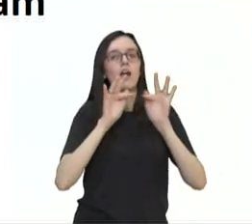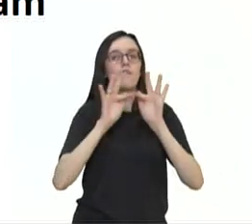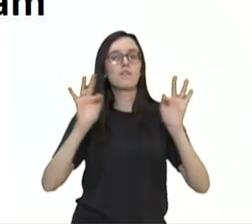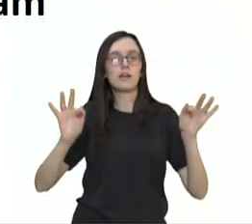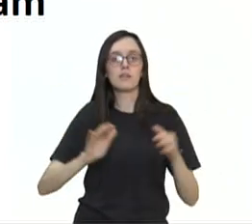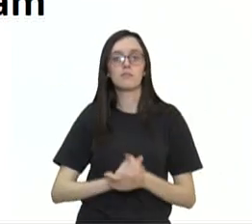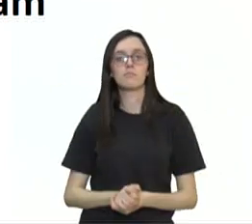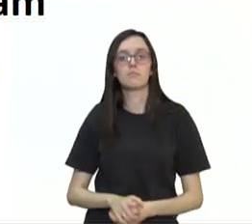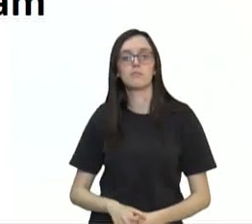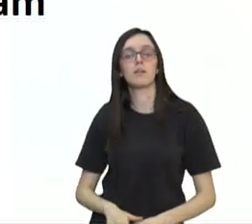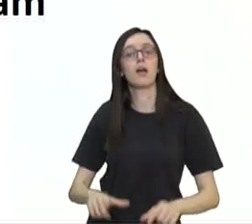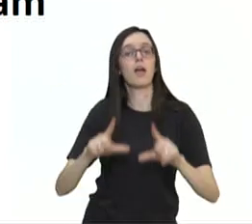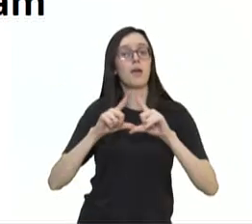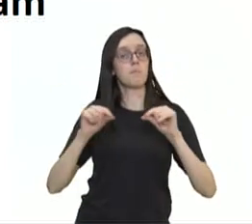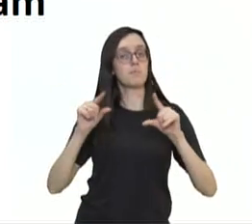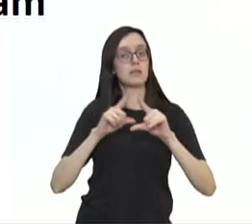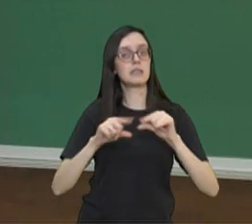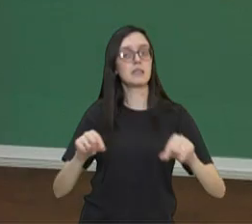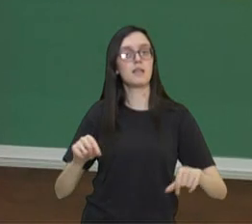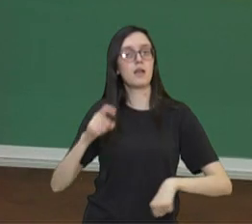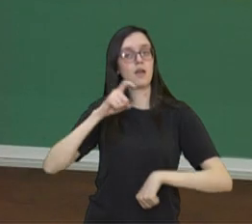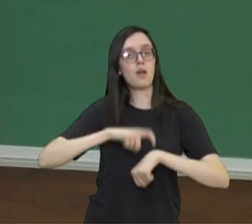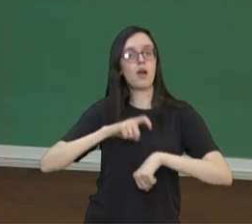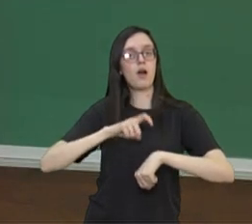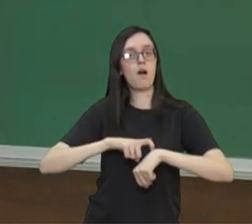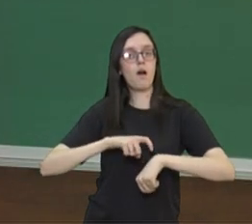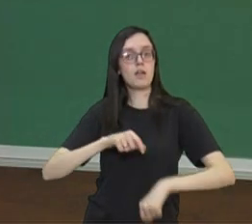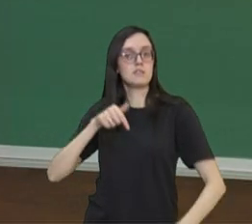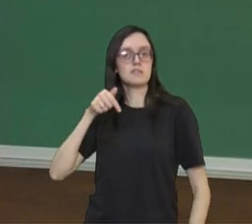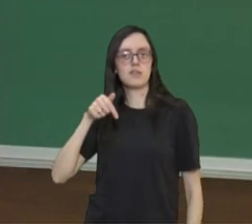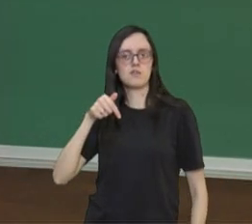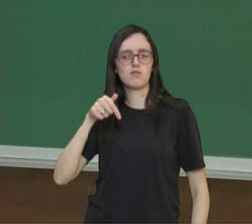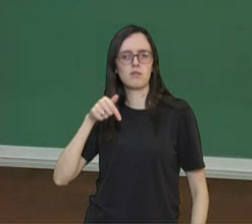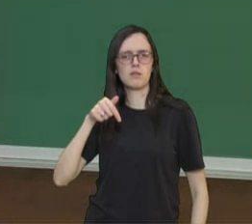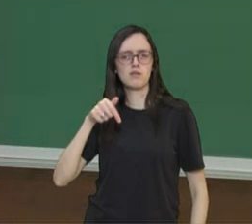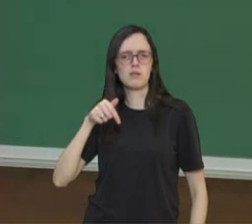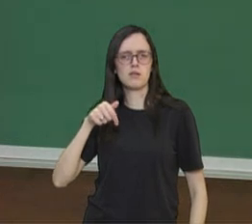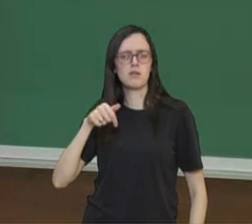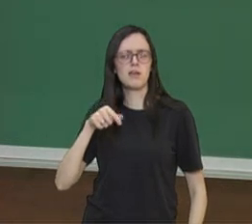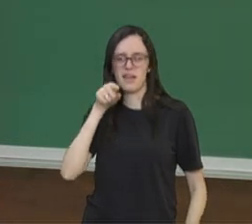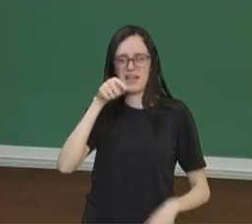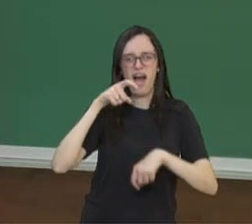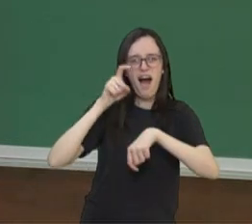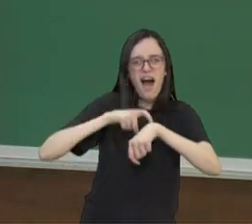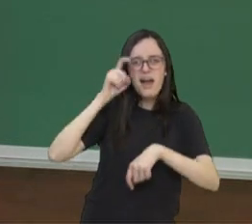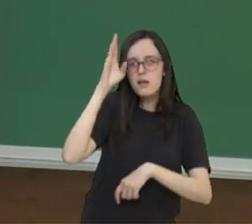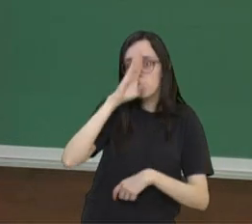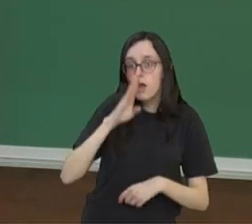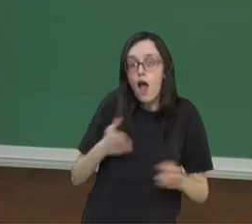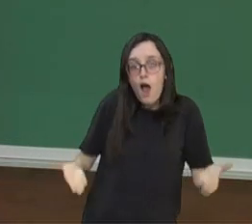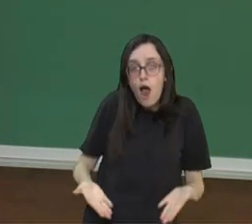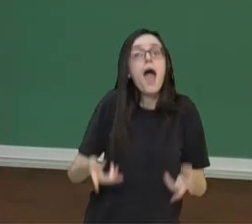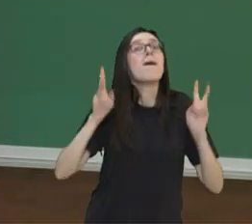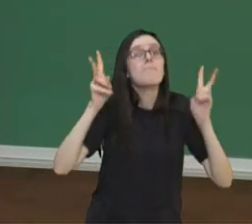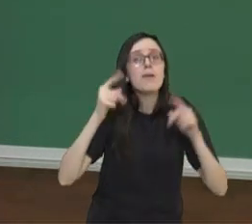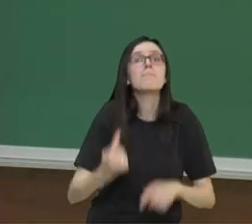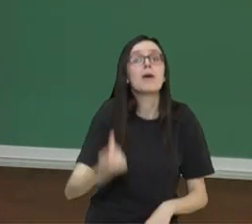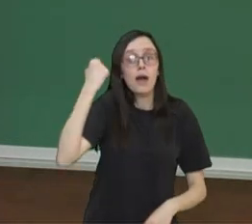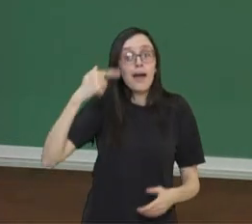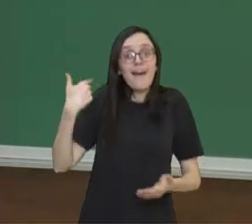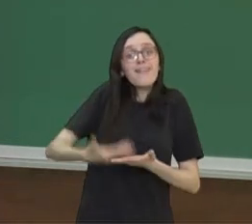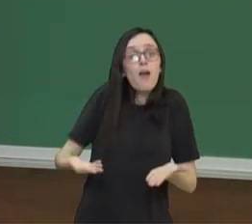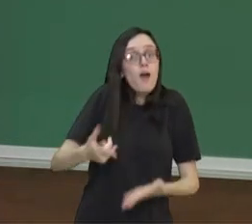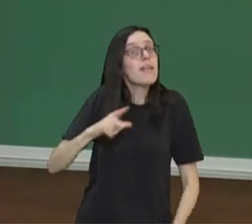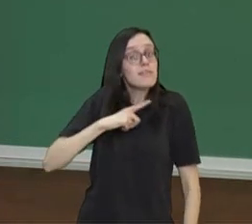em Brasília, 19 horas. Esse programa que hoje se chama A Voz do Brasil, era esse A Hora